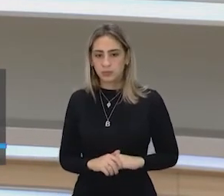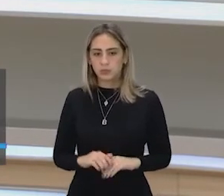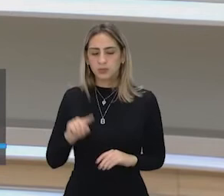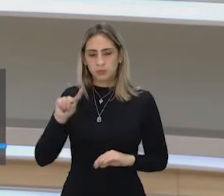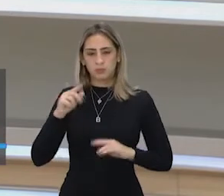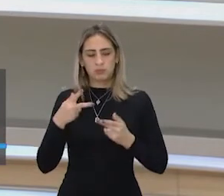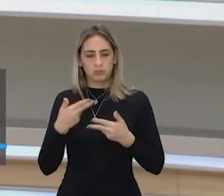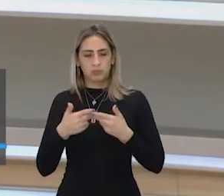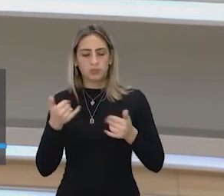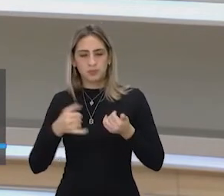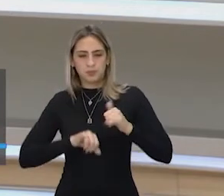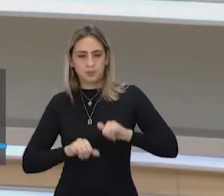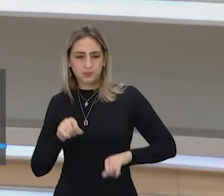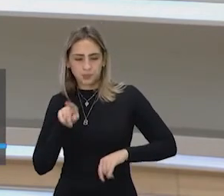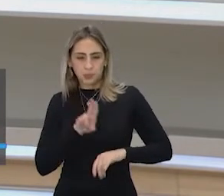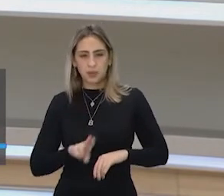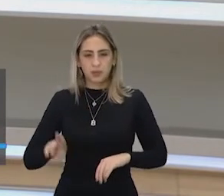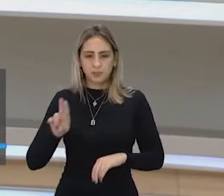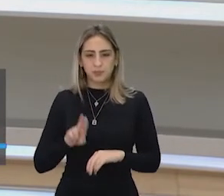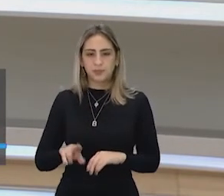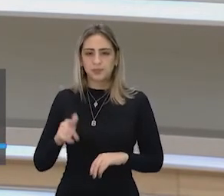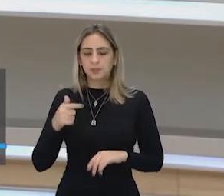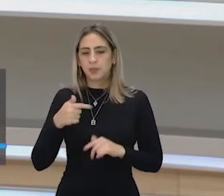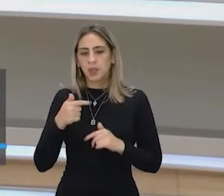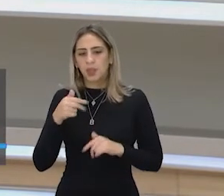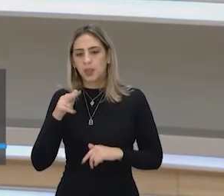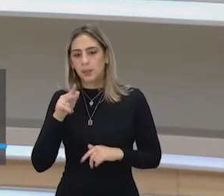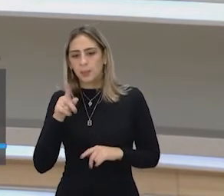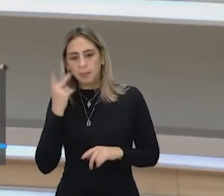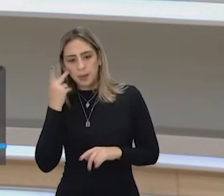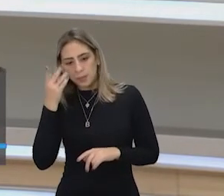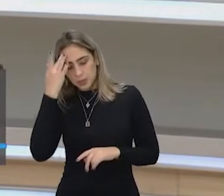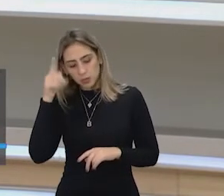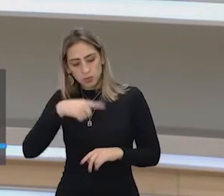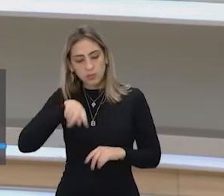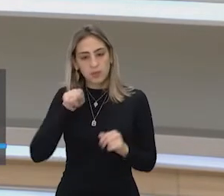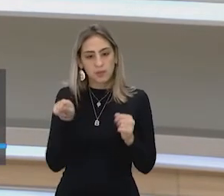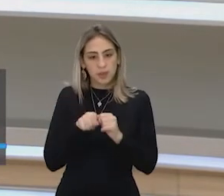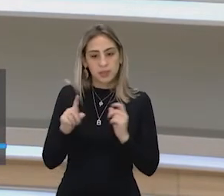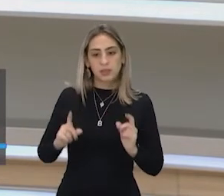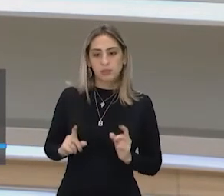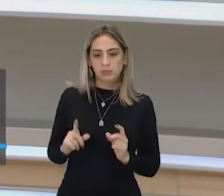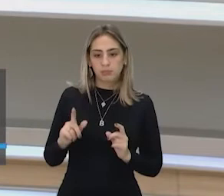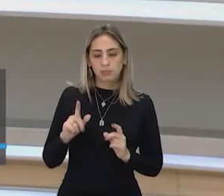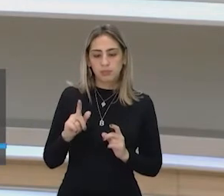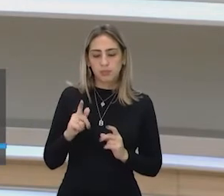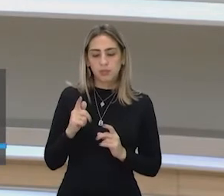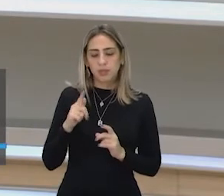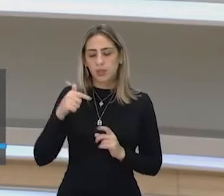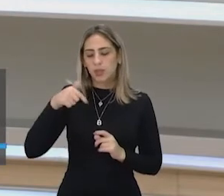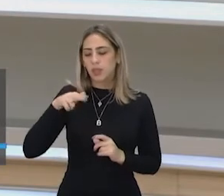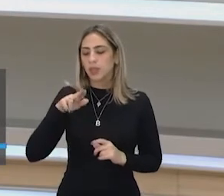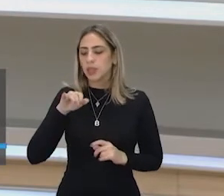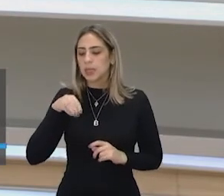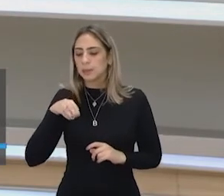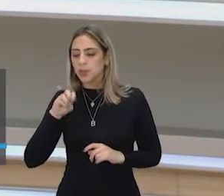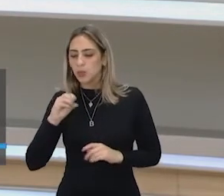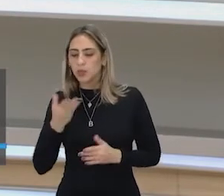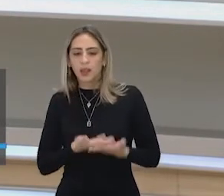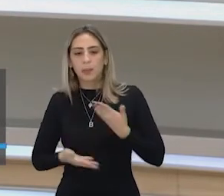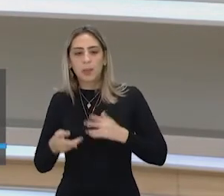elemento químico que é utilizado no tratamento de quimioterapia para câncer de tireoide, né? Ele tem ao passar do